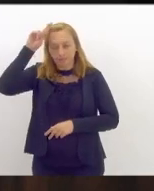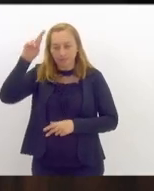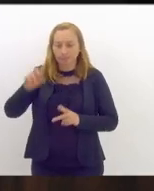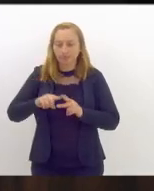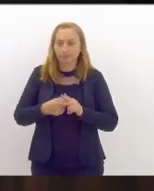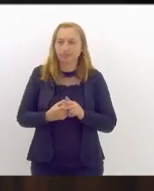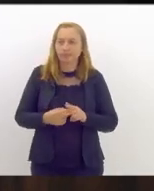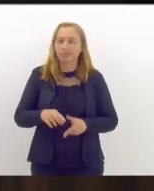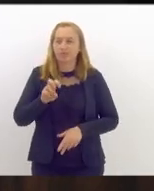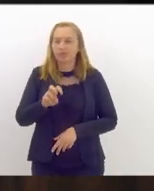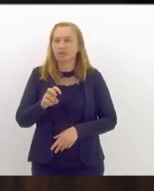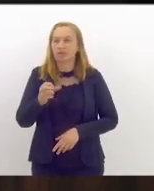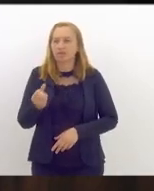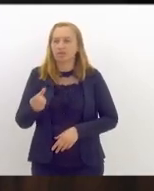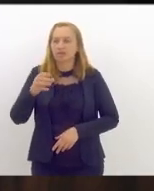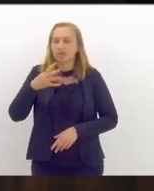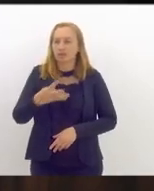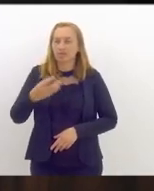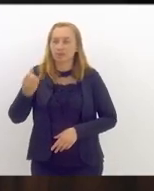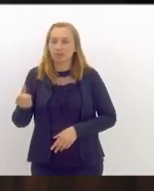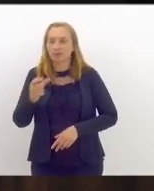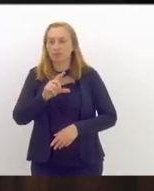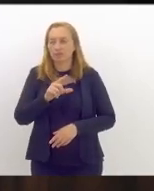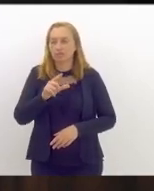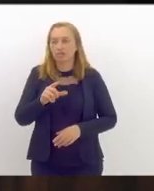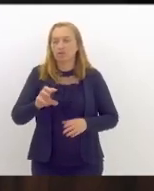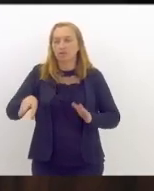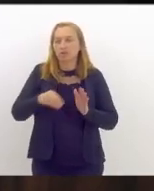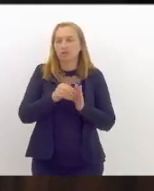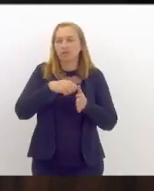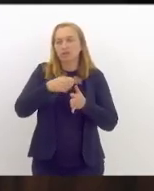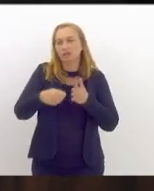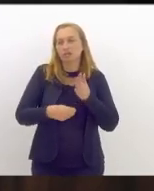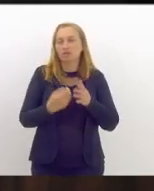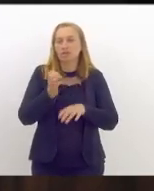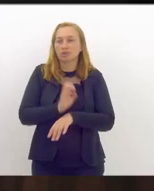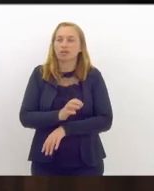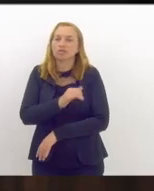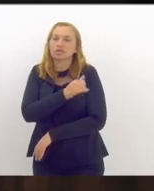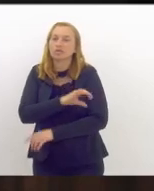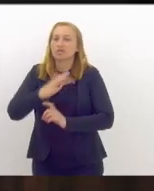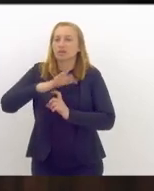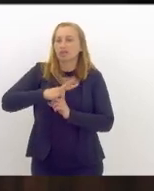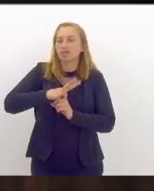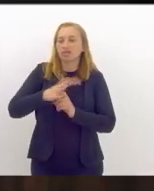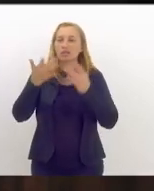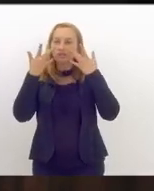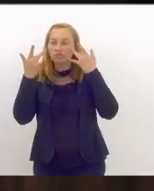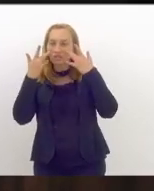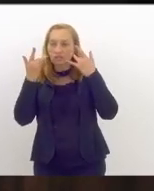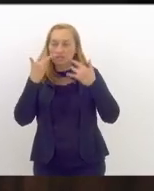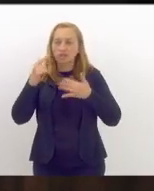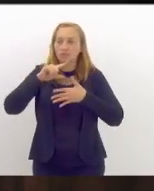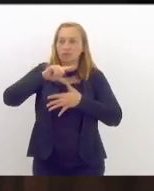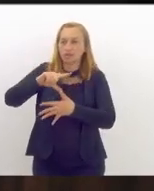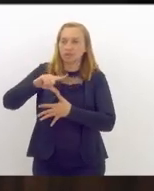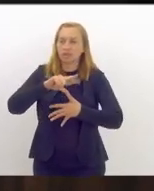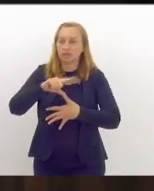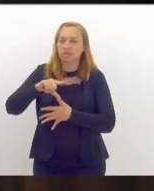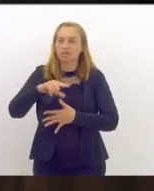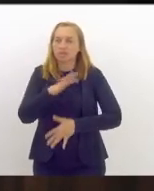5.6456 de Janeiro de 2010 no calendário Oficial do Estado do Rio de Janeiro a feira América Latina de teatro para infância e juventude